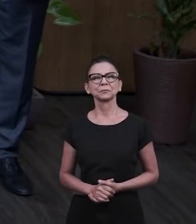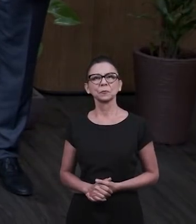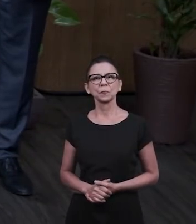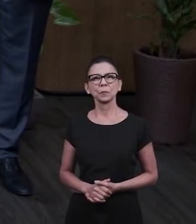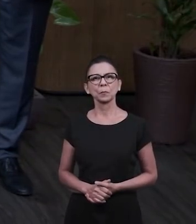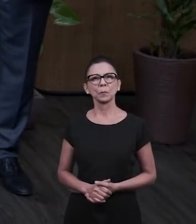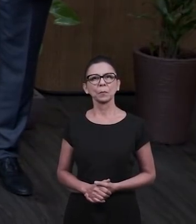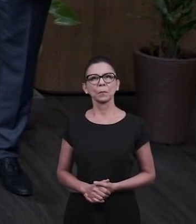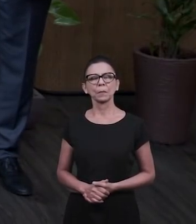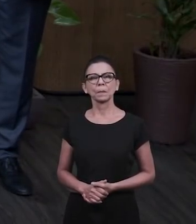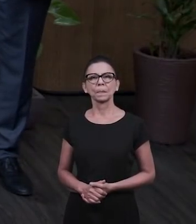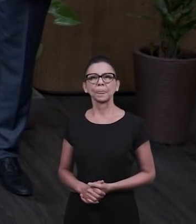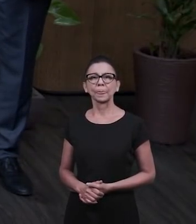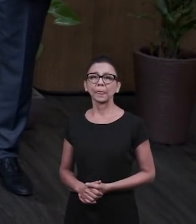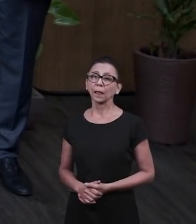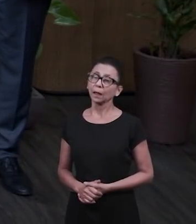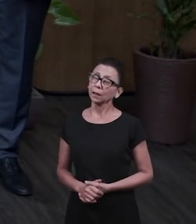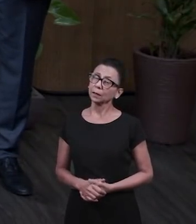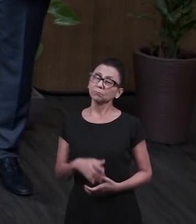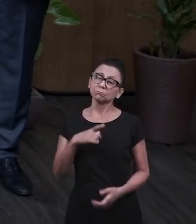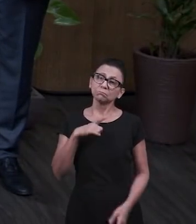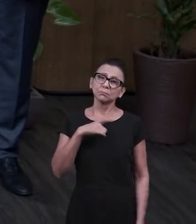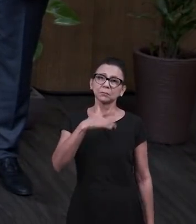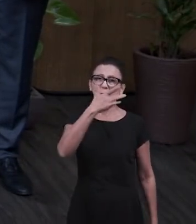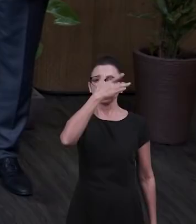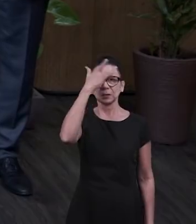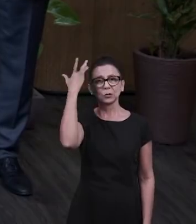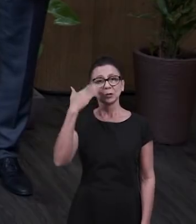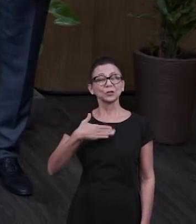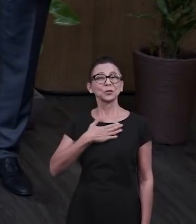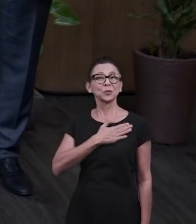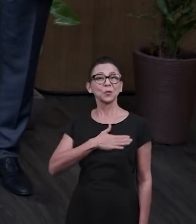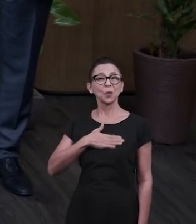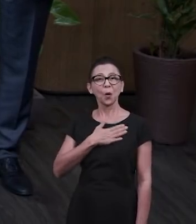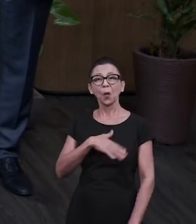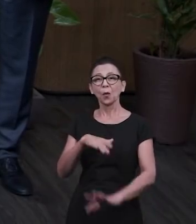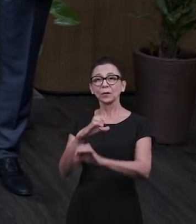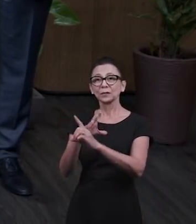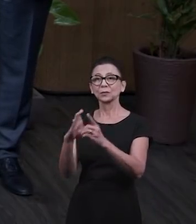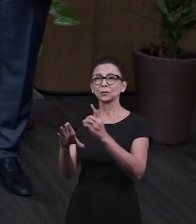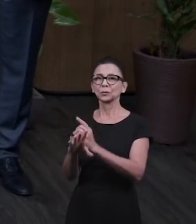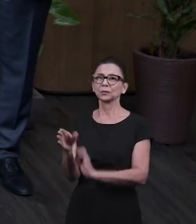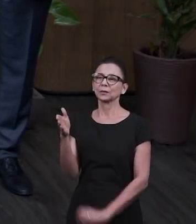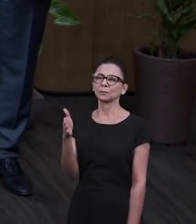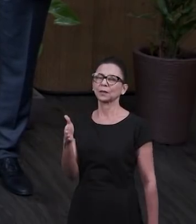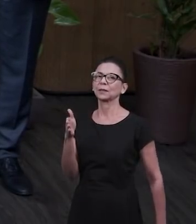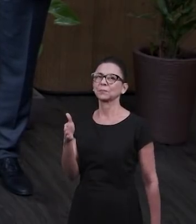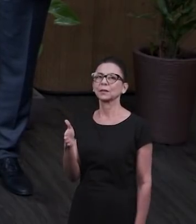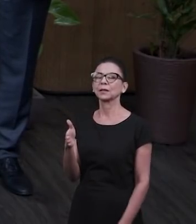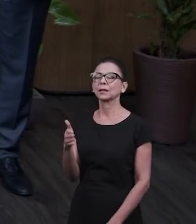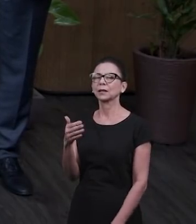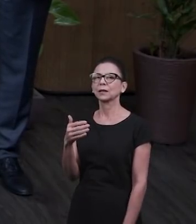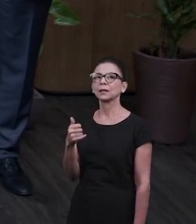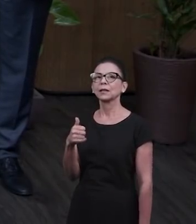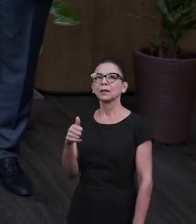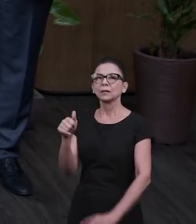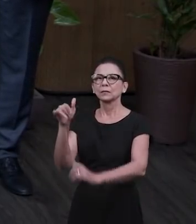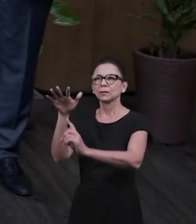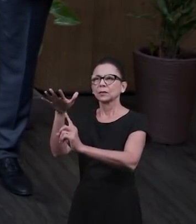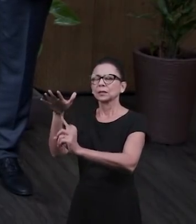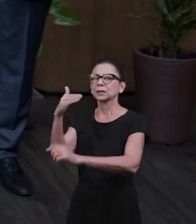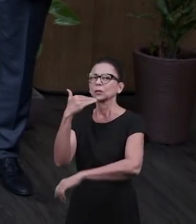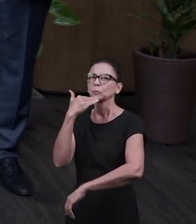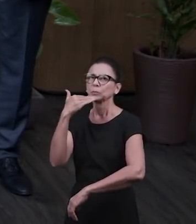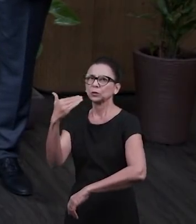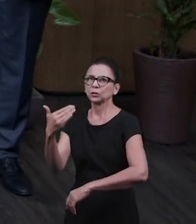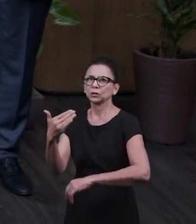Alguém que até pode gostar de ir aos cultos, pedir oração e